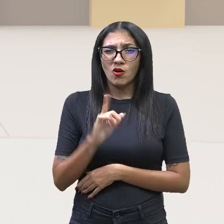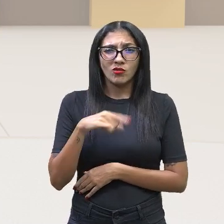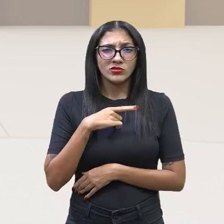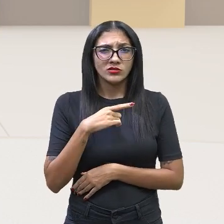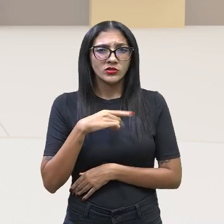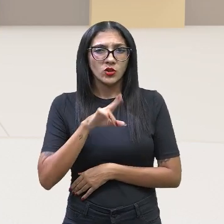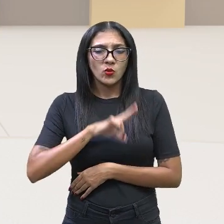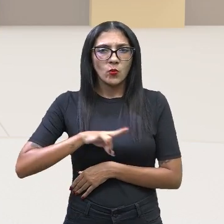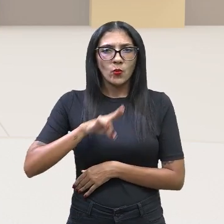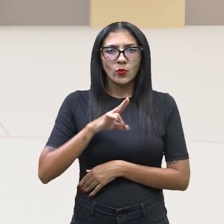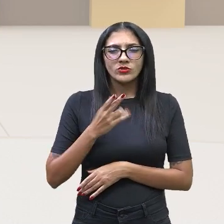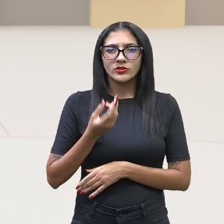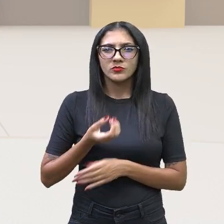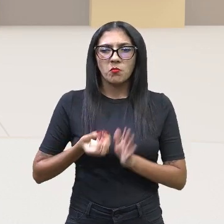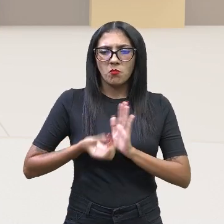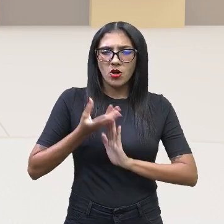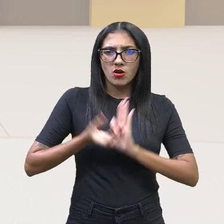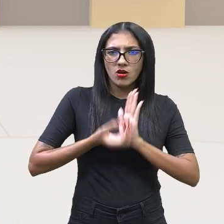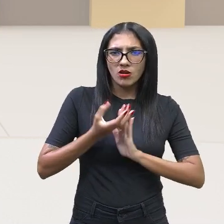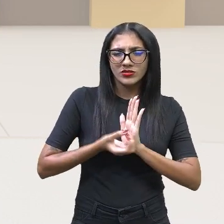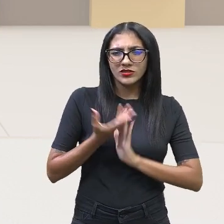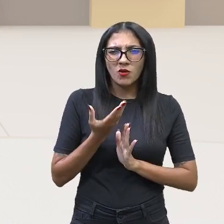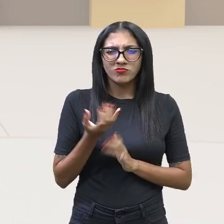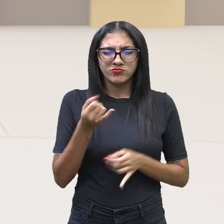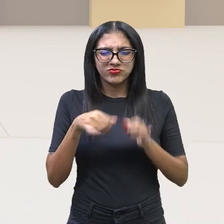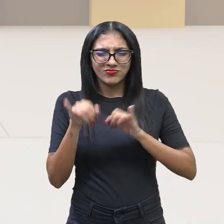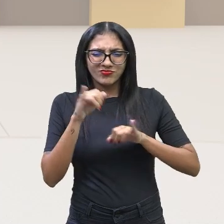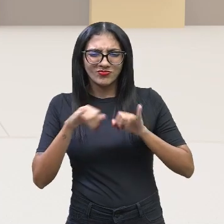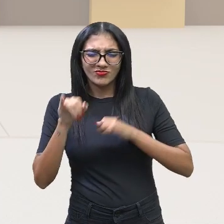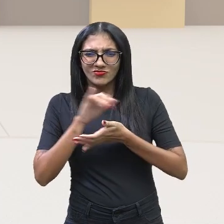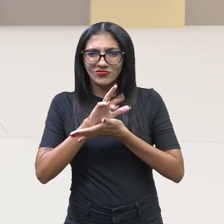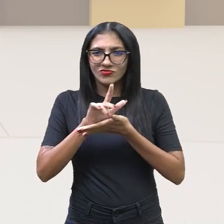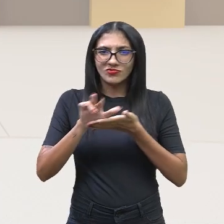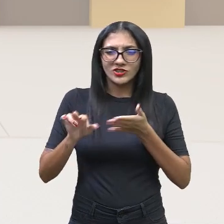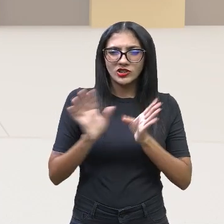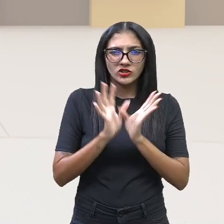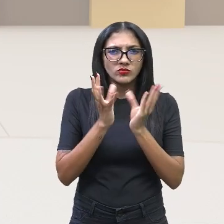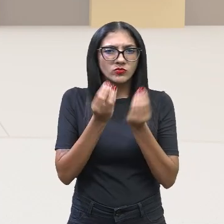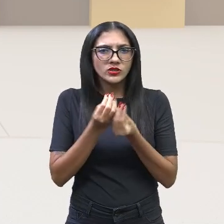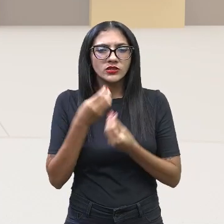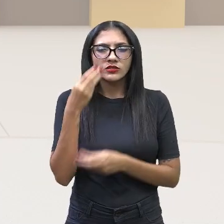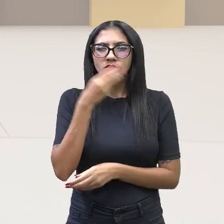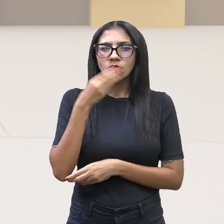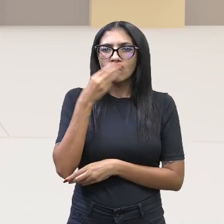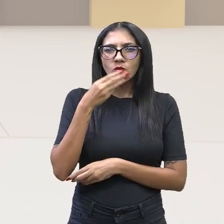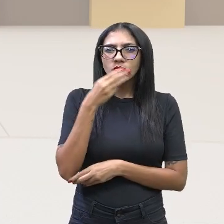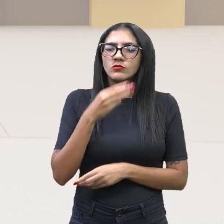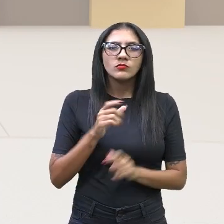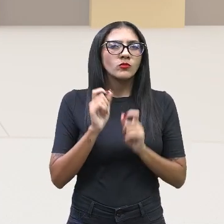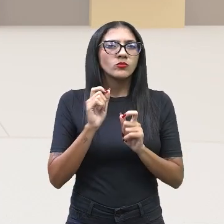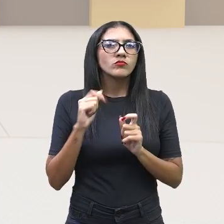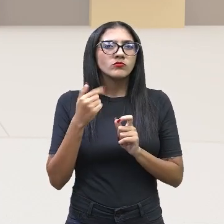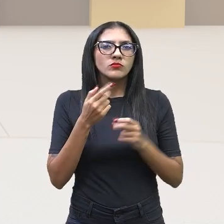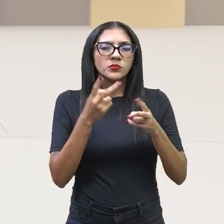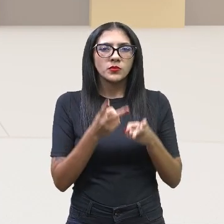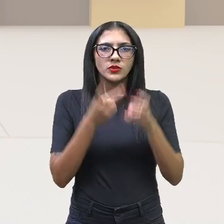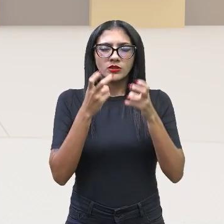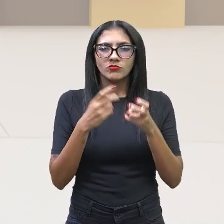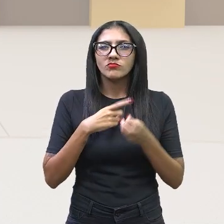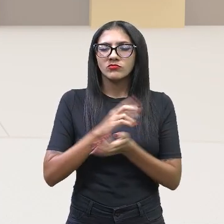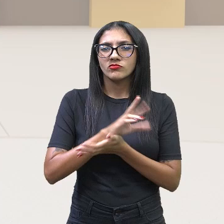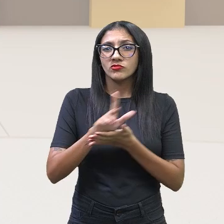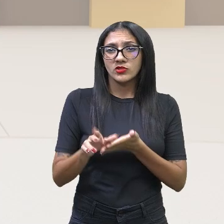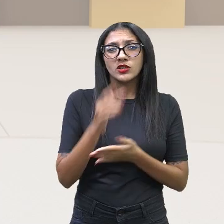a produção de alimentos químicos com muita presença de açúcares, o que é que nós temos aí?